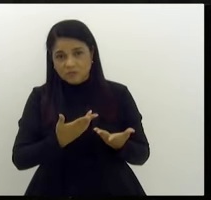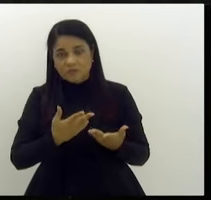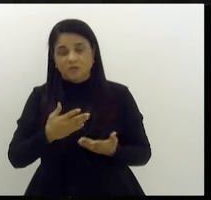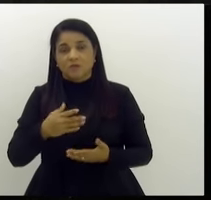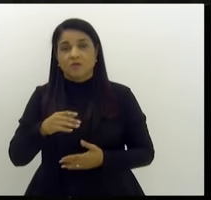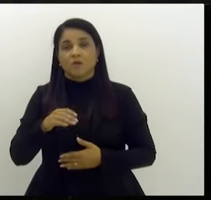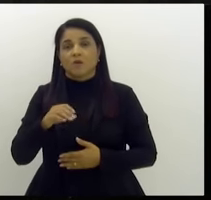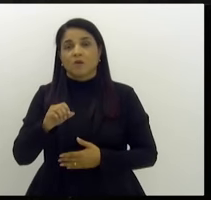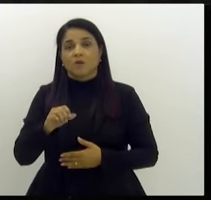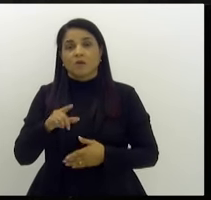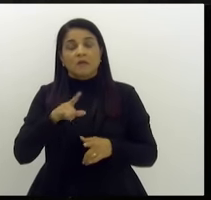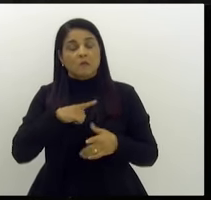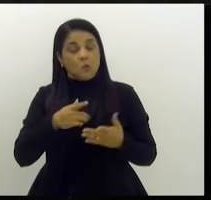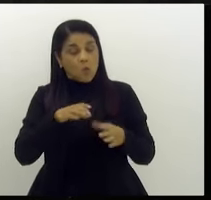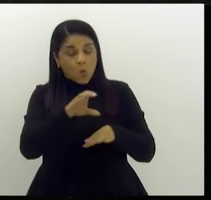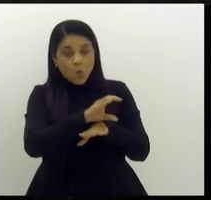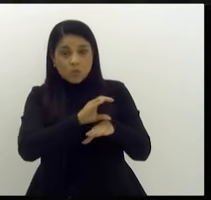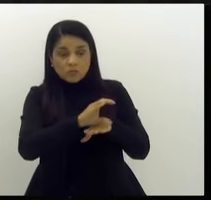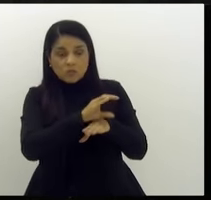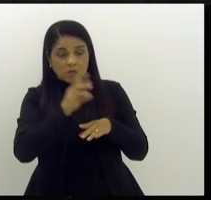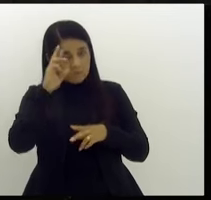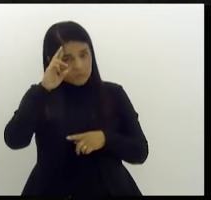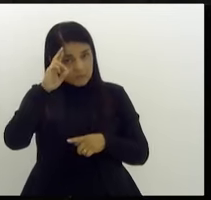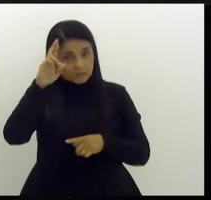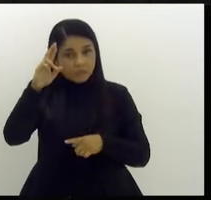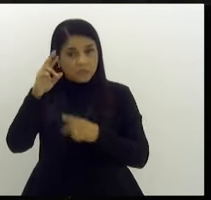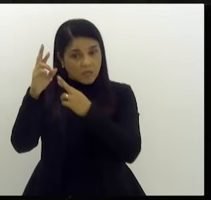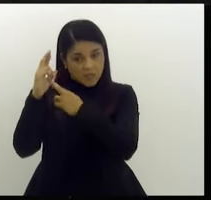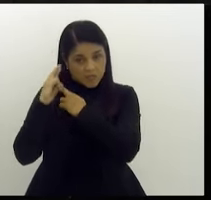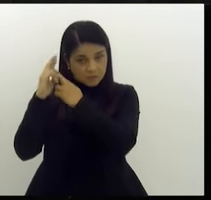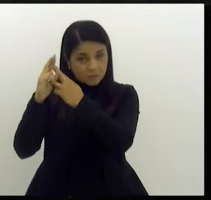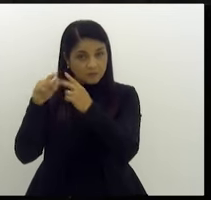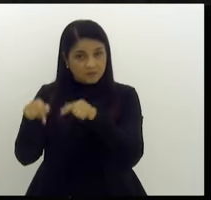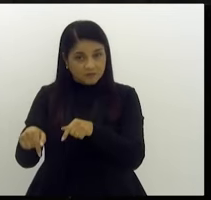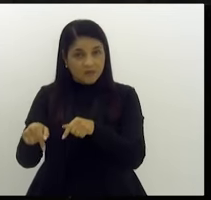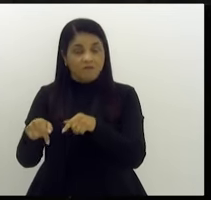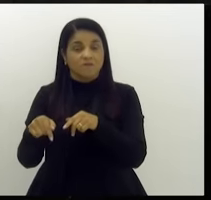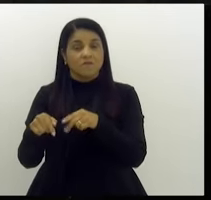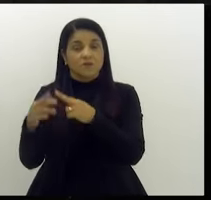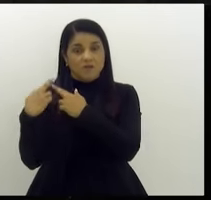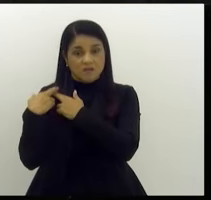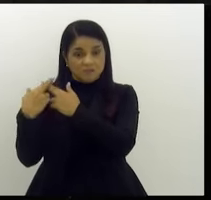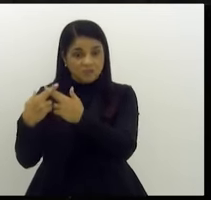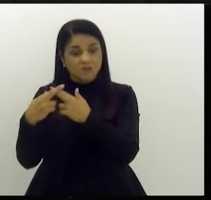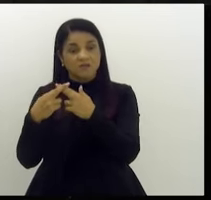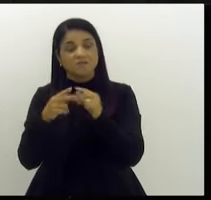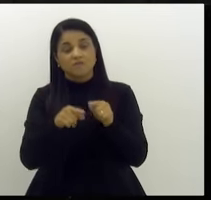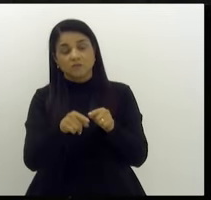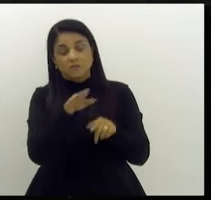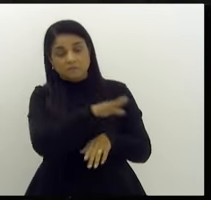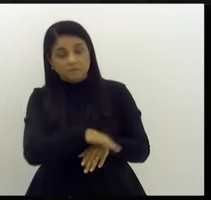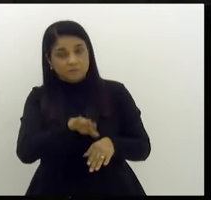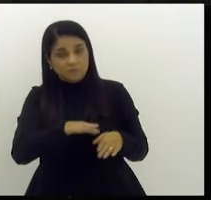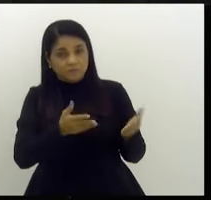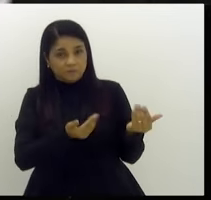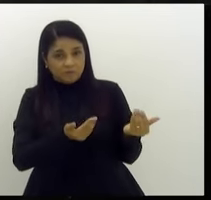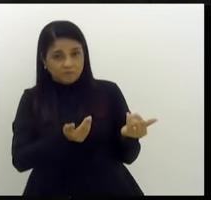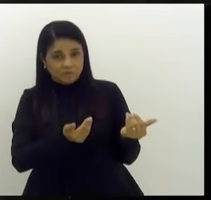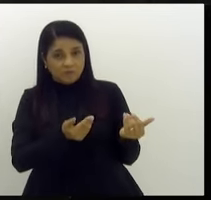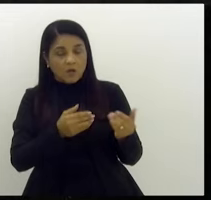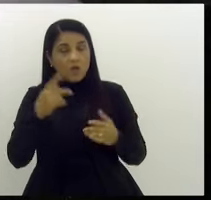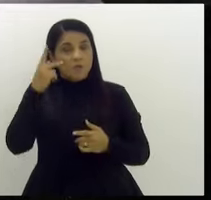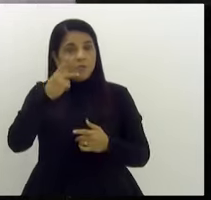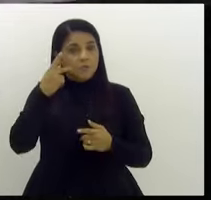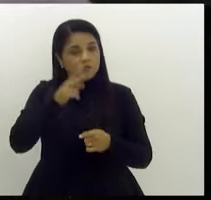conselho da Criança e do Adolescente responsável pela pela deliberação e fiscalização das políticas voltadas à